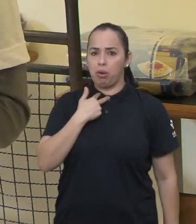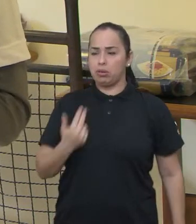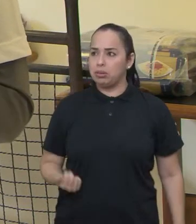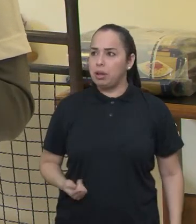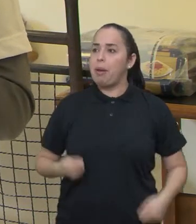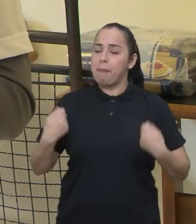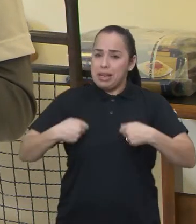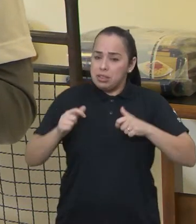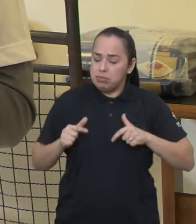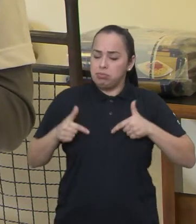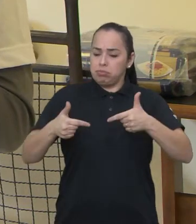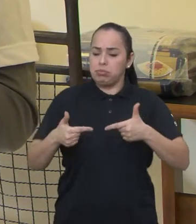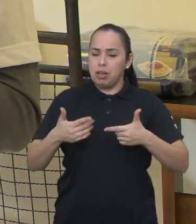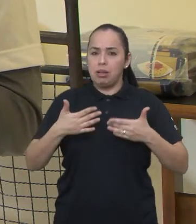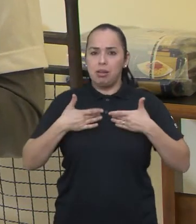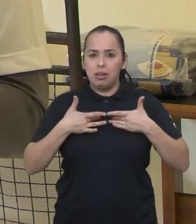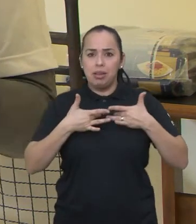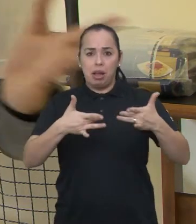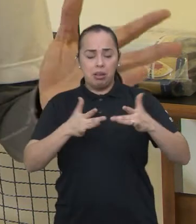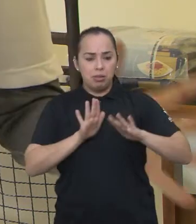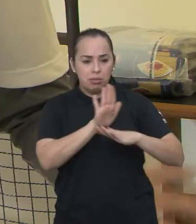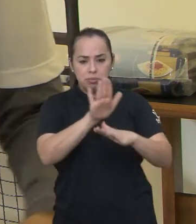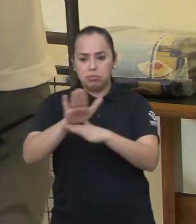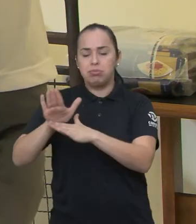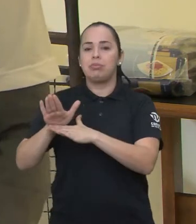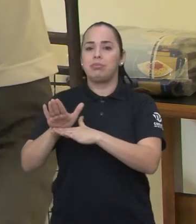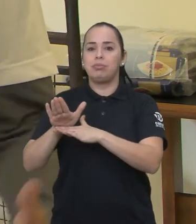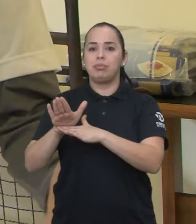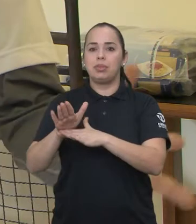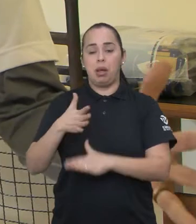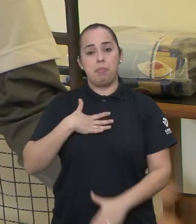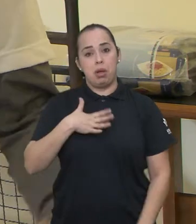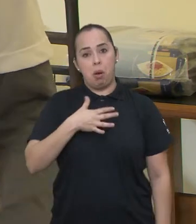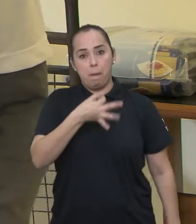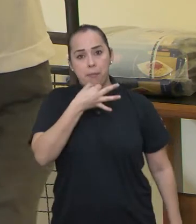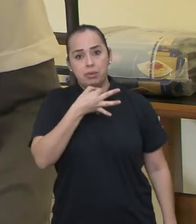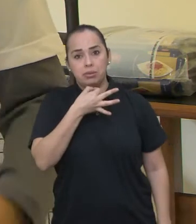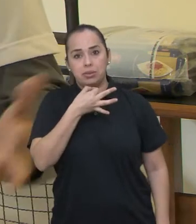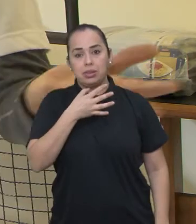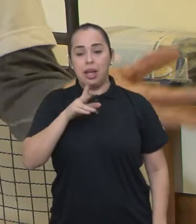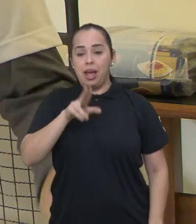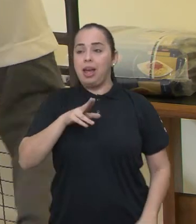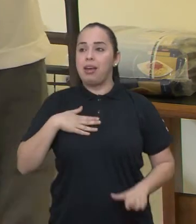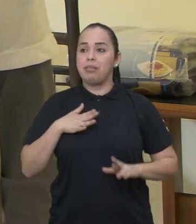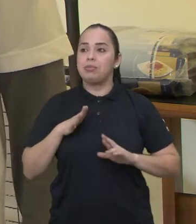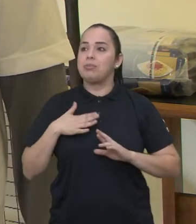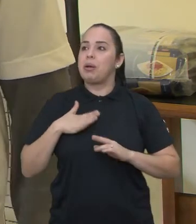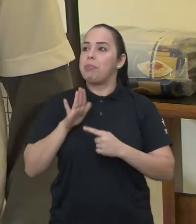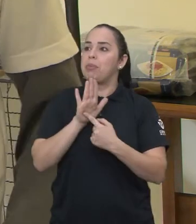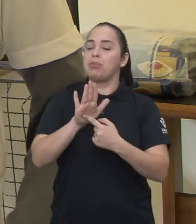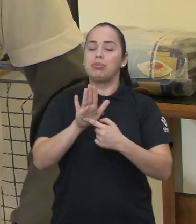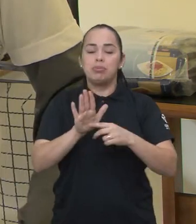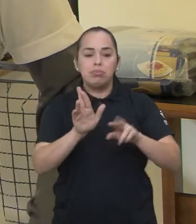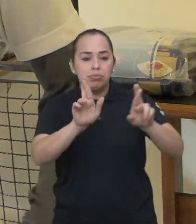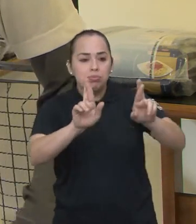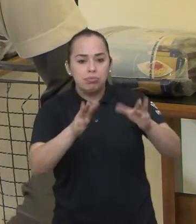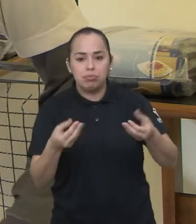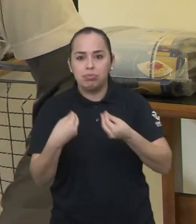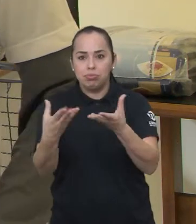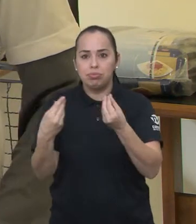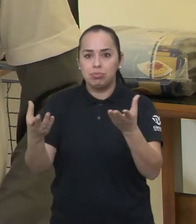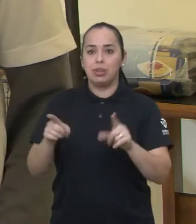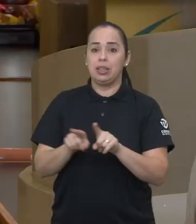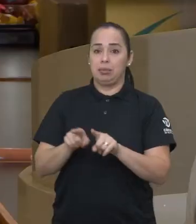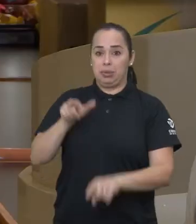pode ficar quieto tem que tentar se manifestar para ajudar essas pessoas eu acho que é isso só que é um grito de esperança que a gente faz aqui